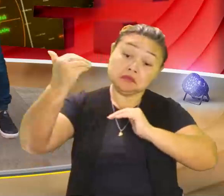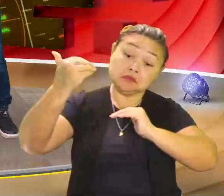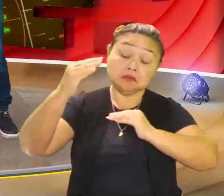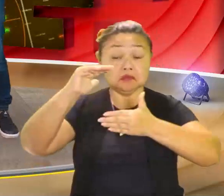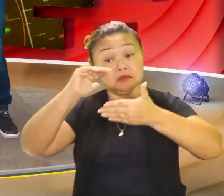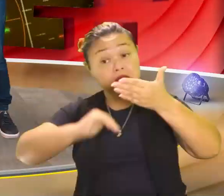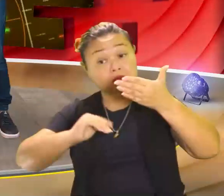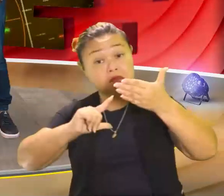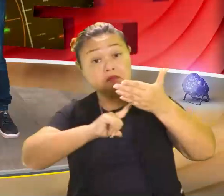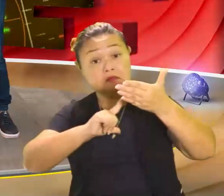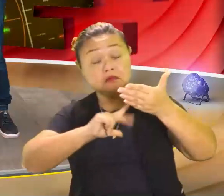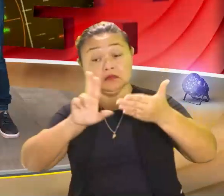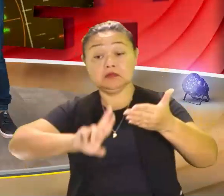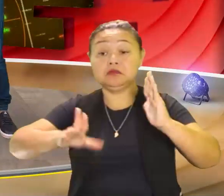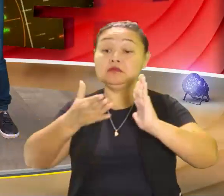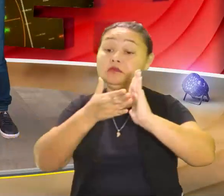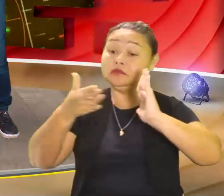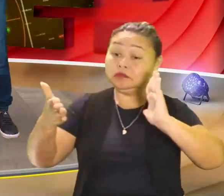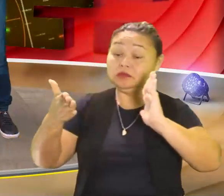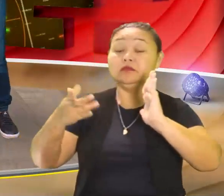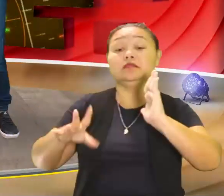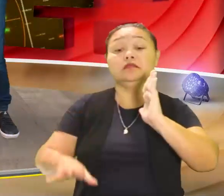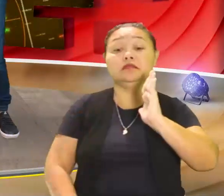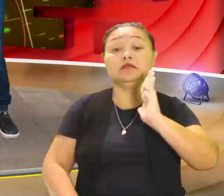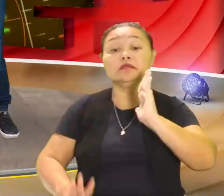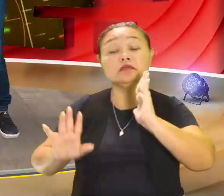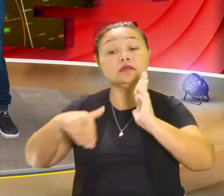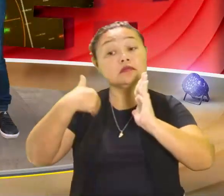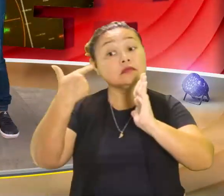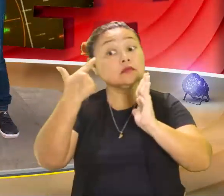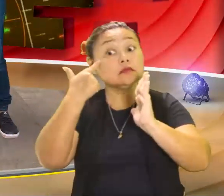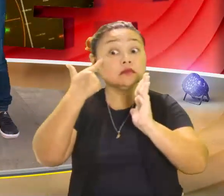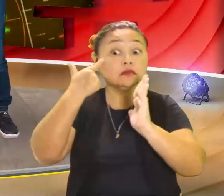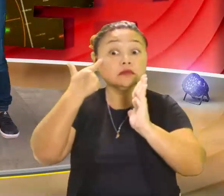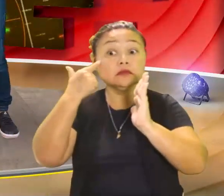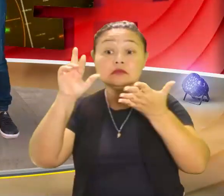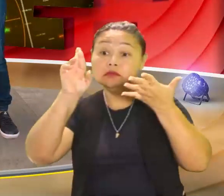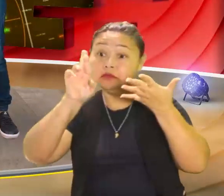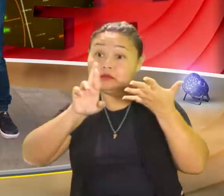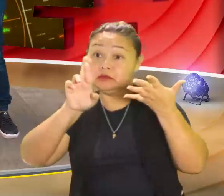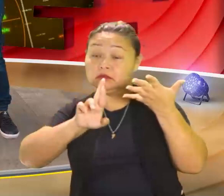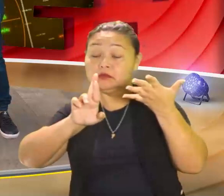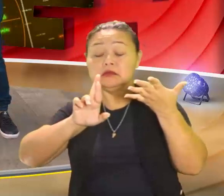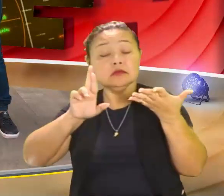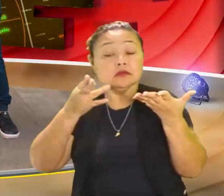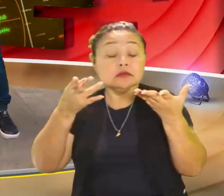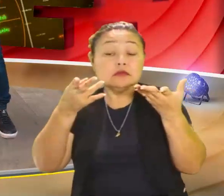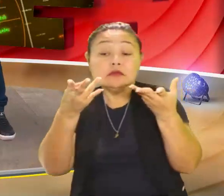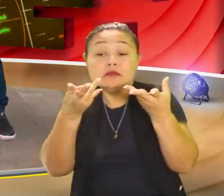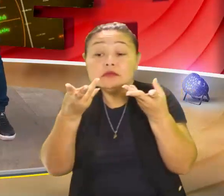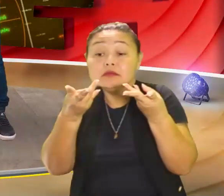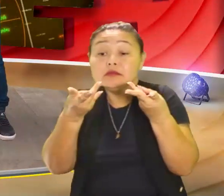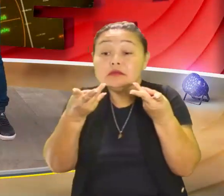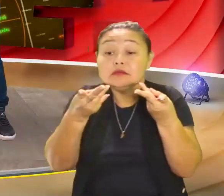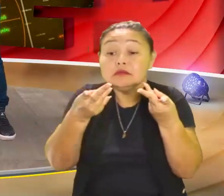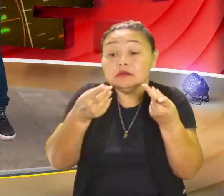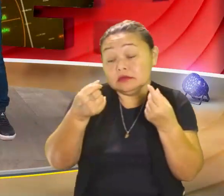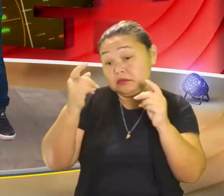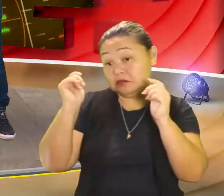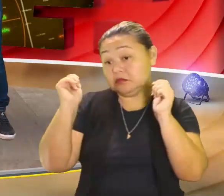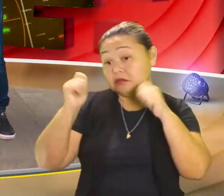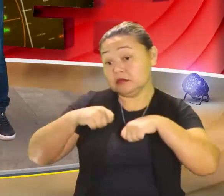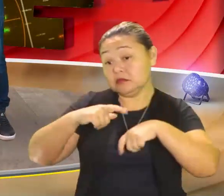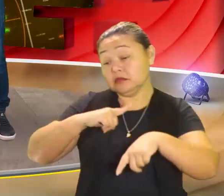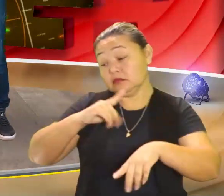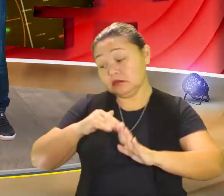mais ou para menos, a gente tem que usar? A modular. Modular, e aí né? nós vamos supor, aí na resposta vai dar aquele detalhe. Olha, pode